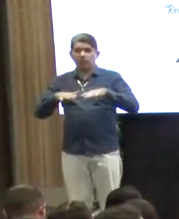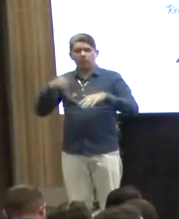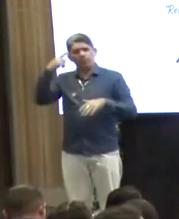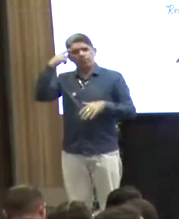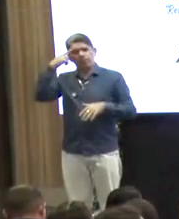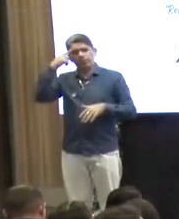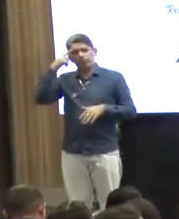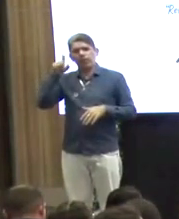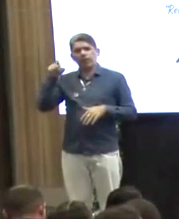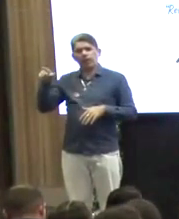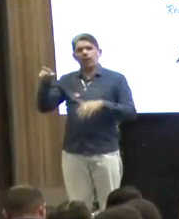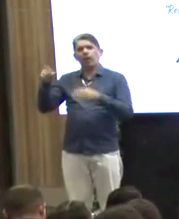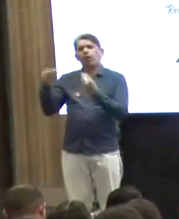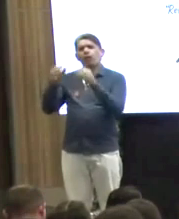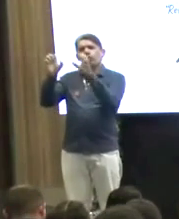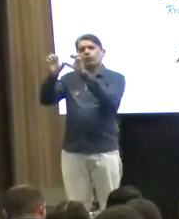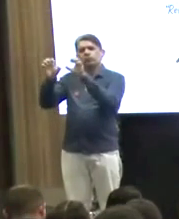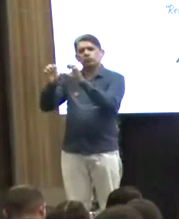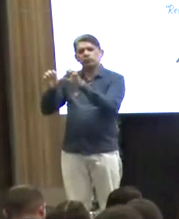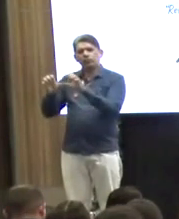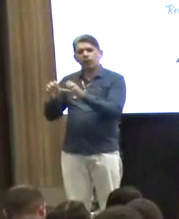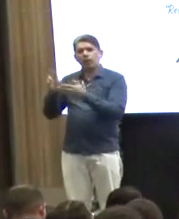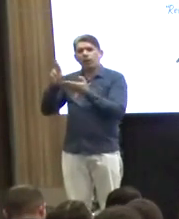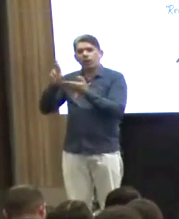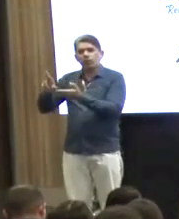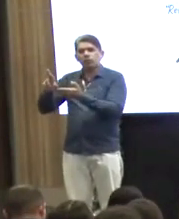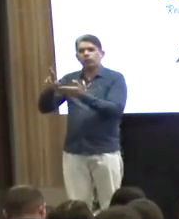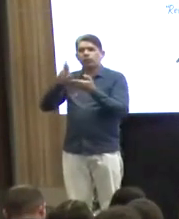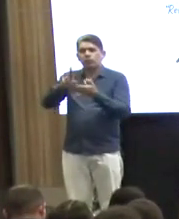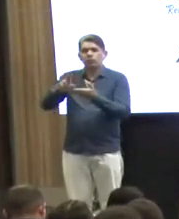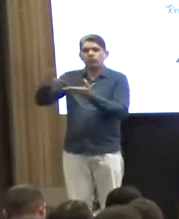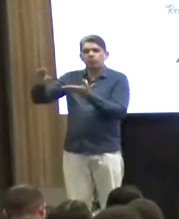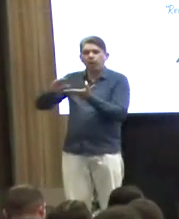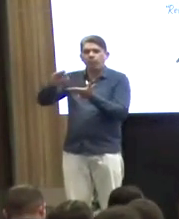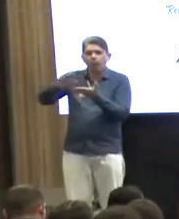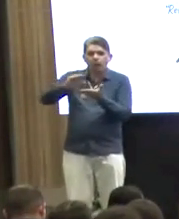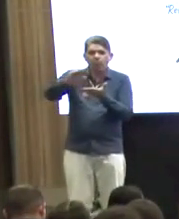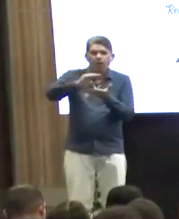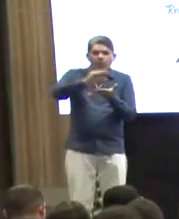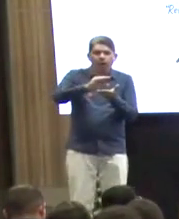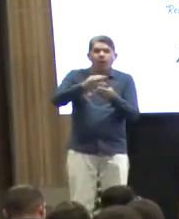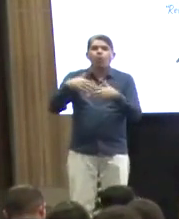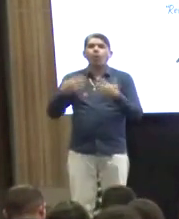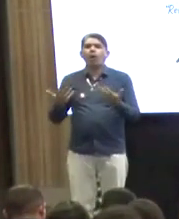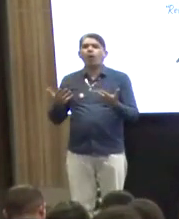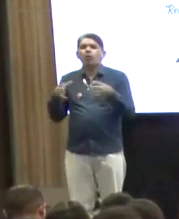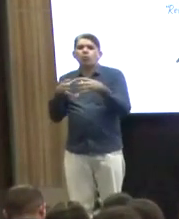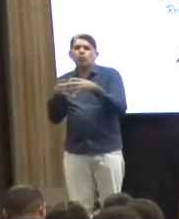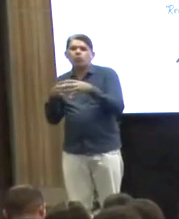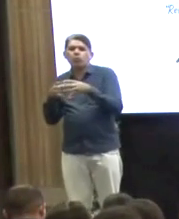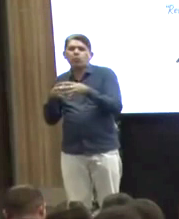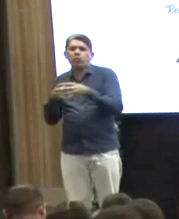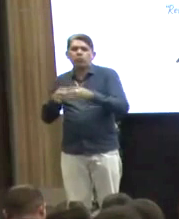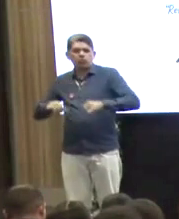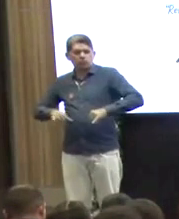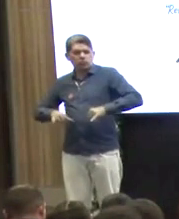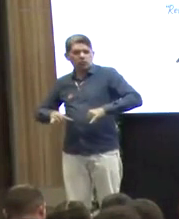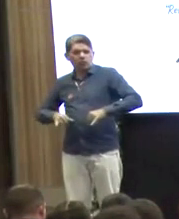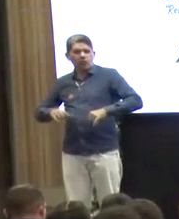busca de recursos, né? Que cada um fica disputando quem tem a dor maior. Qual grupo sofre mais do que o outro? Né? Já vimos